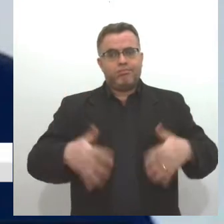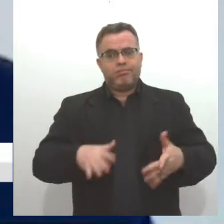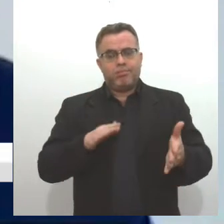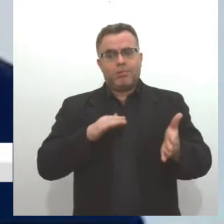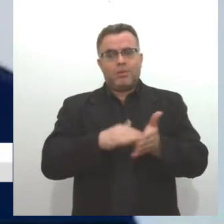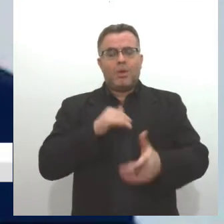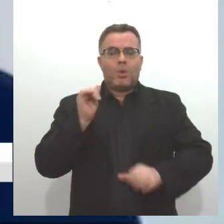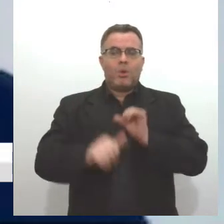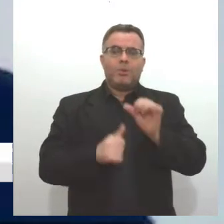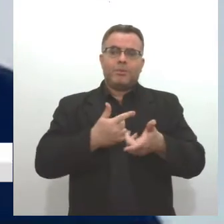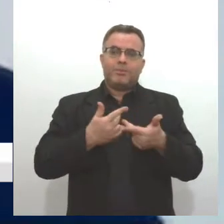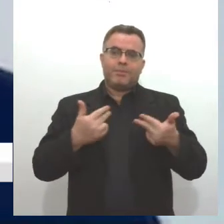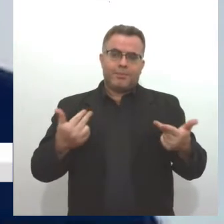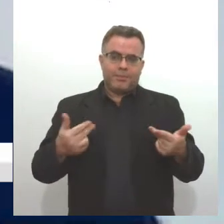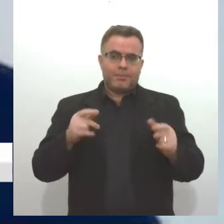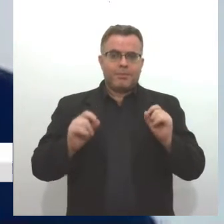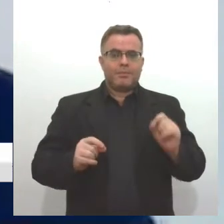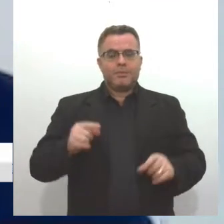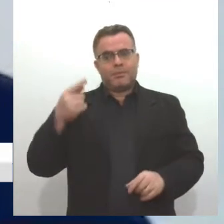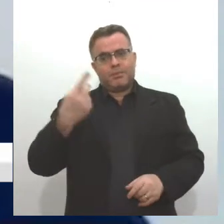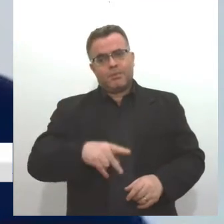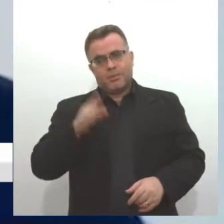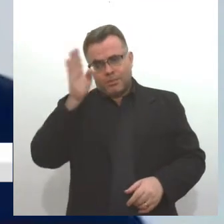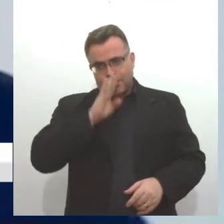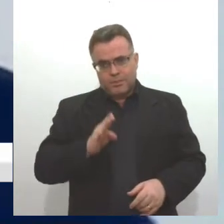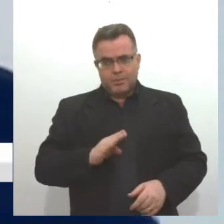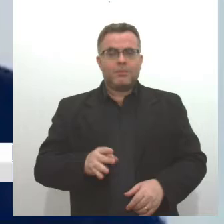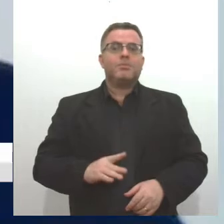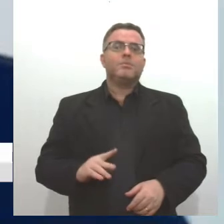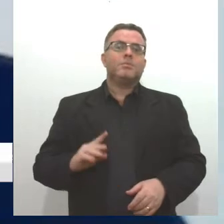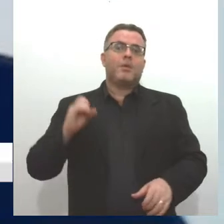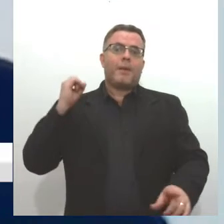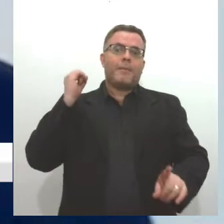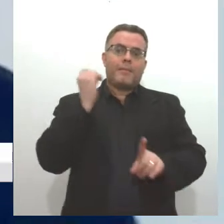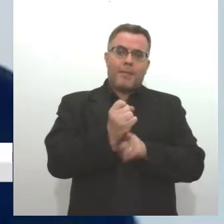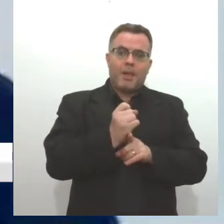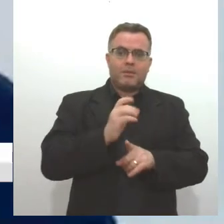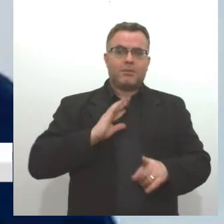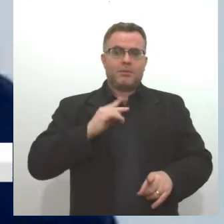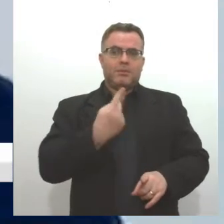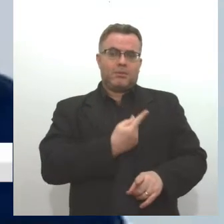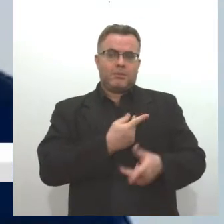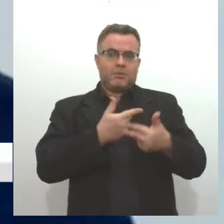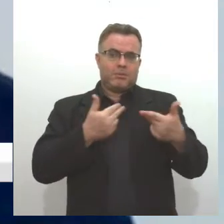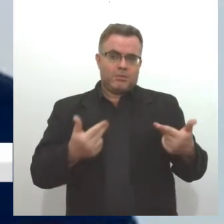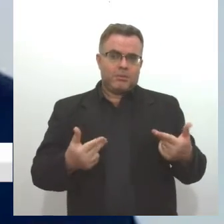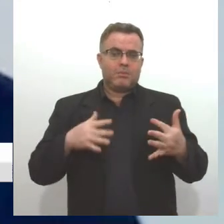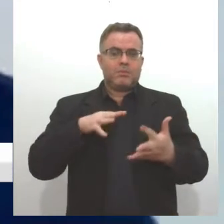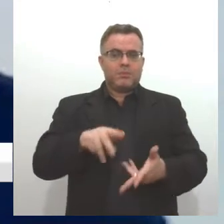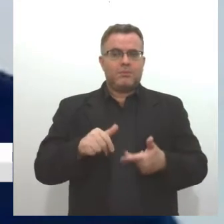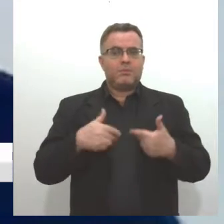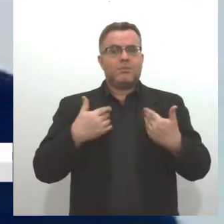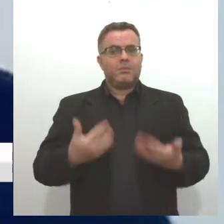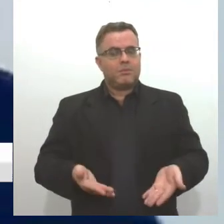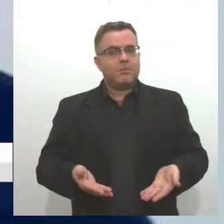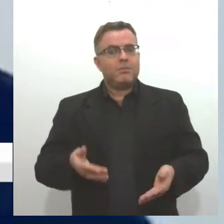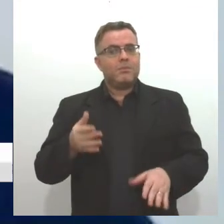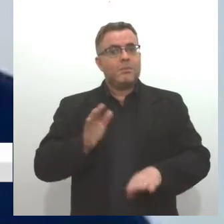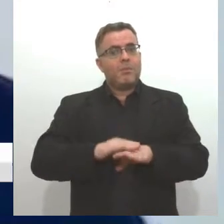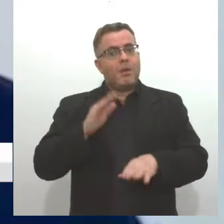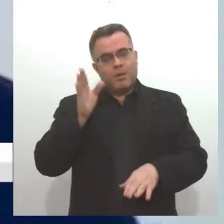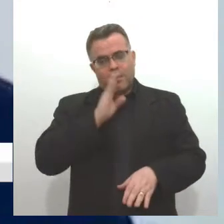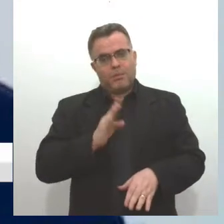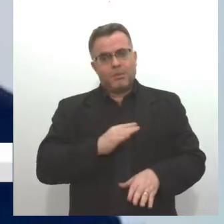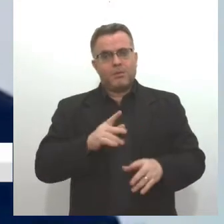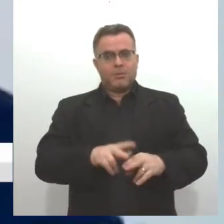subnotificações. O Brasil é o país que mais mata travestis e transexuais no mundo. Então, isso é um dado muito alarmante. A expectativa